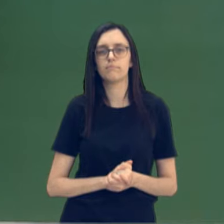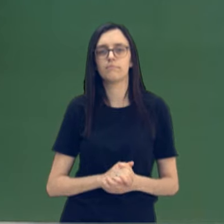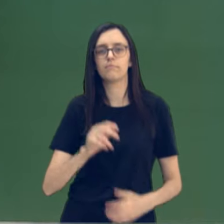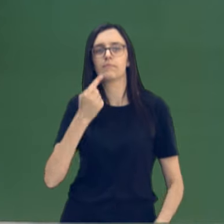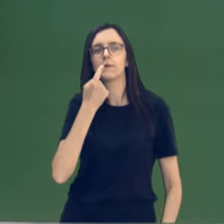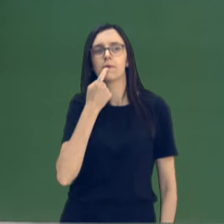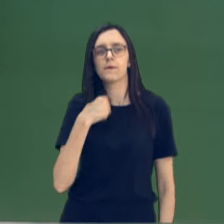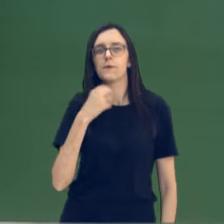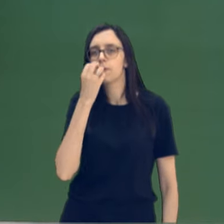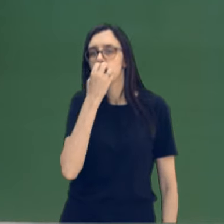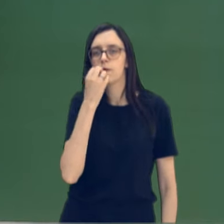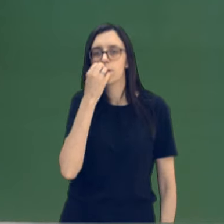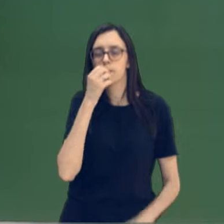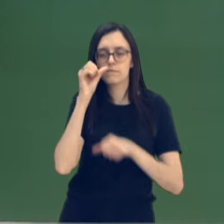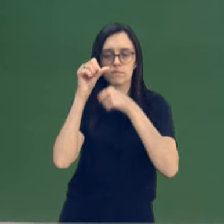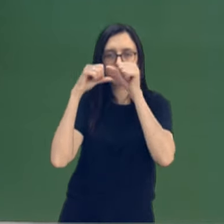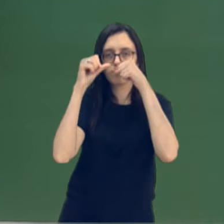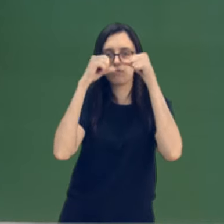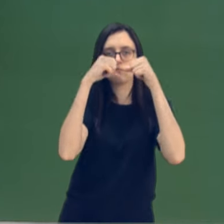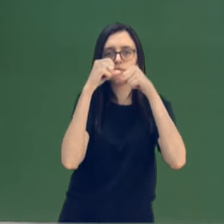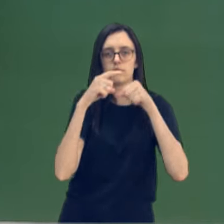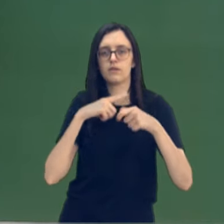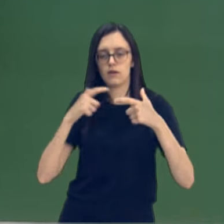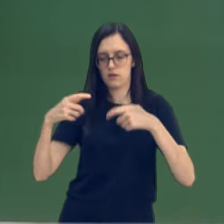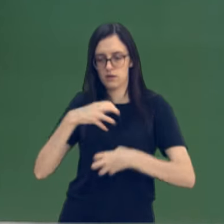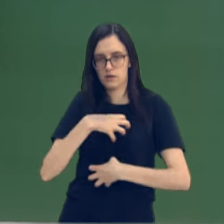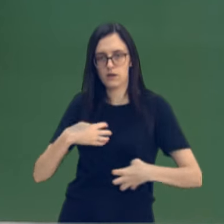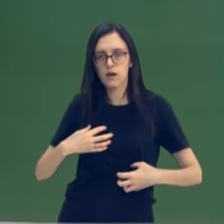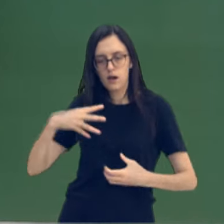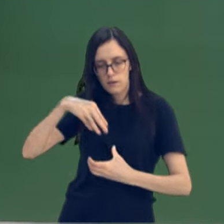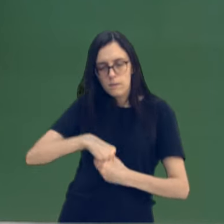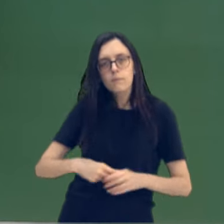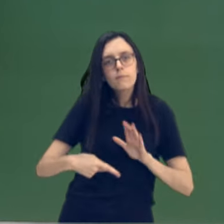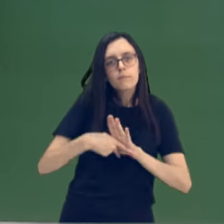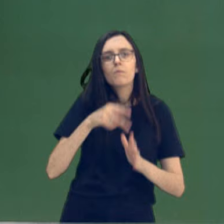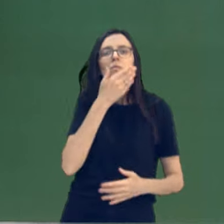Herpes, alterações locais, né, as feridinhas no lábio, na região inguinal ou na região